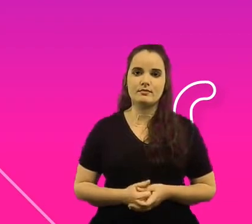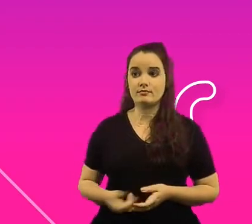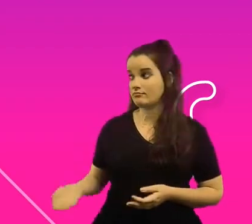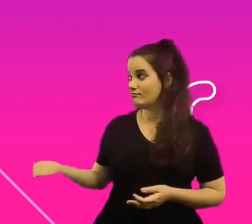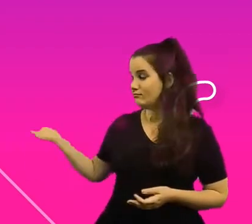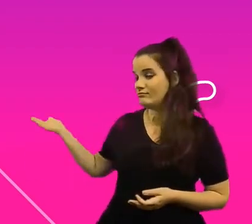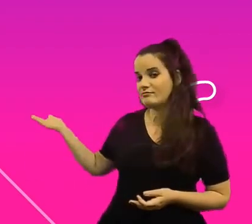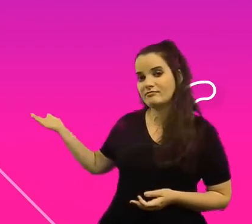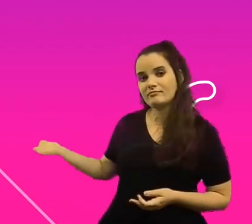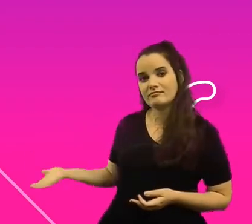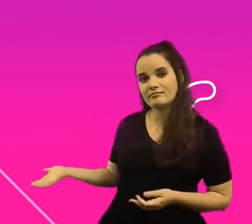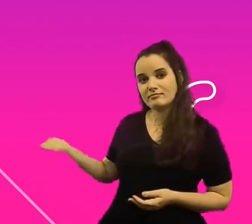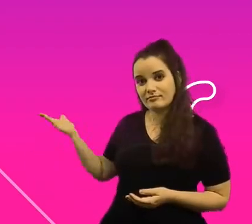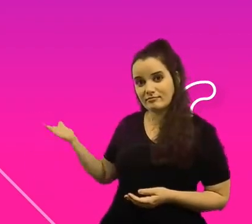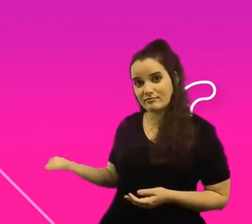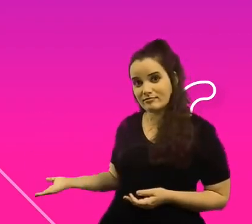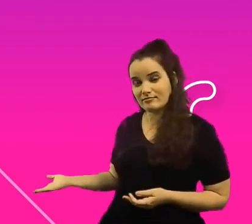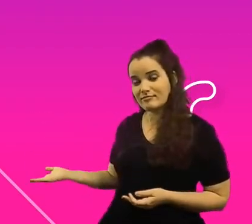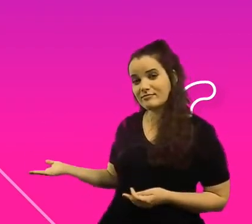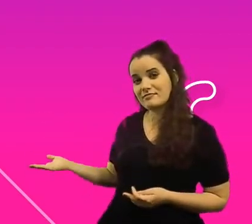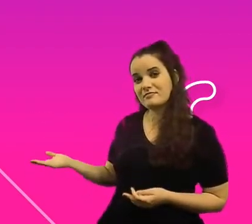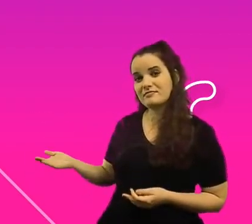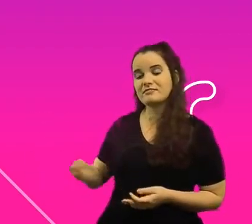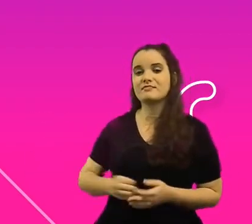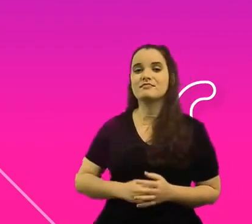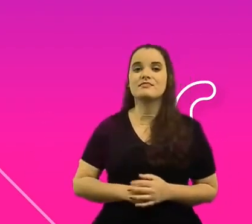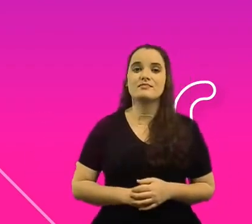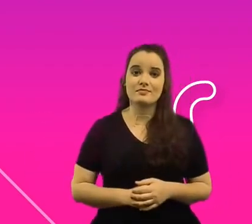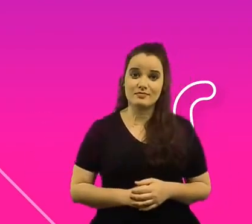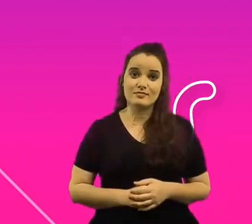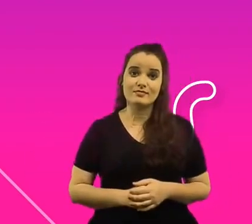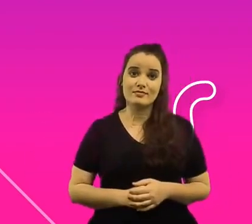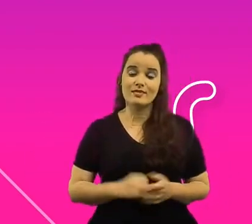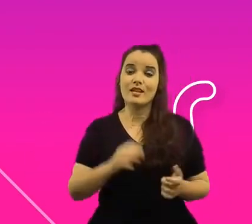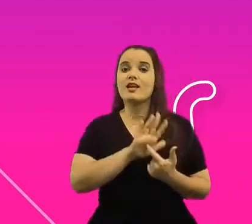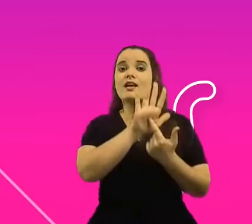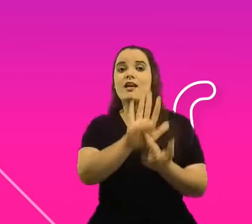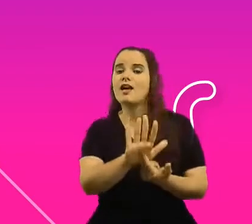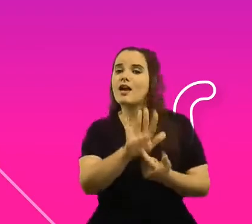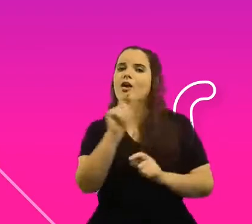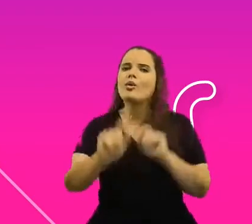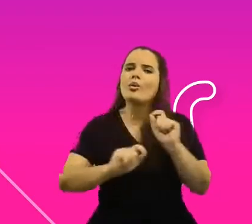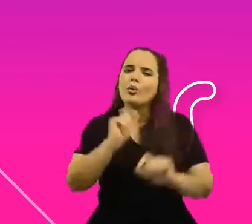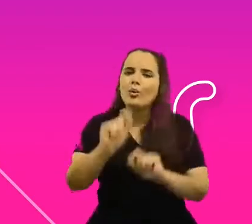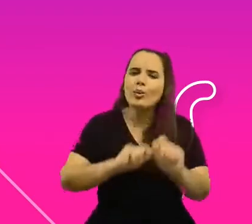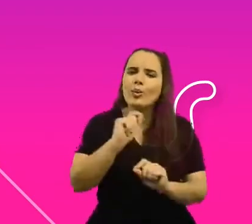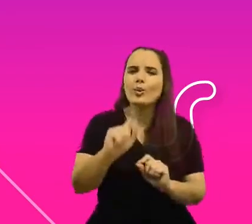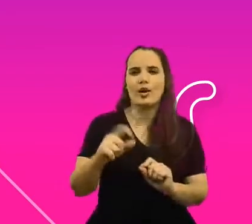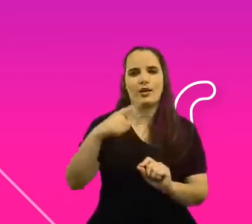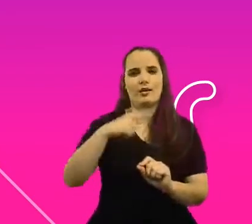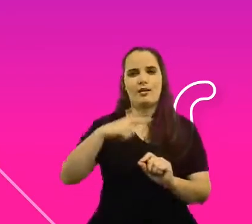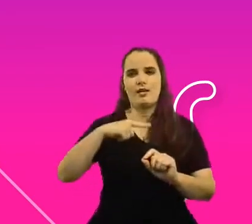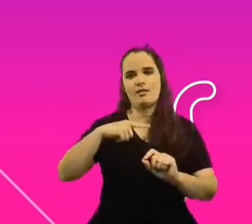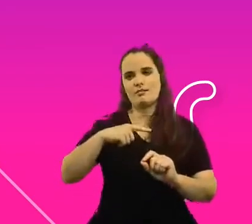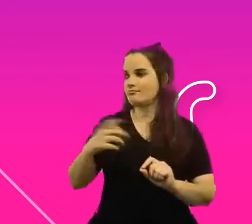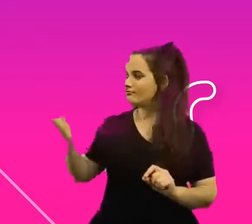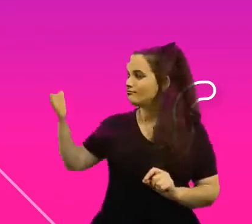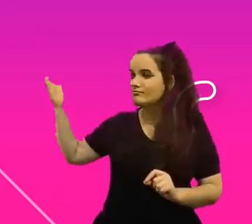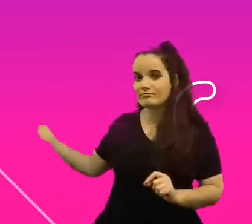onde a gente apresenta, né, o nosso material sobre educação em dados. Então,